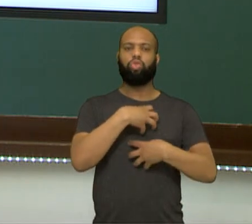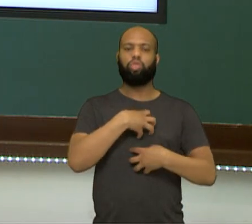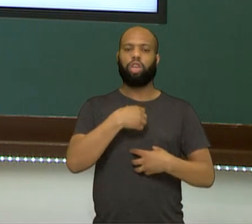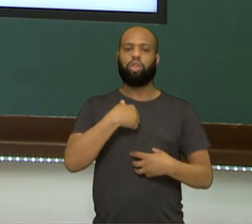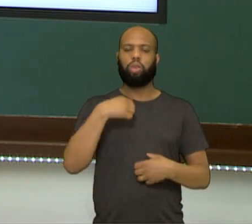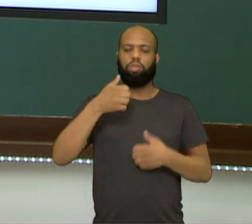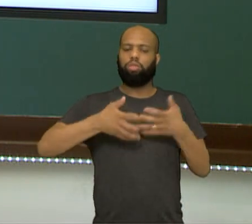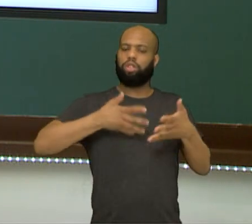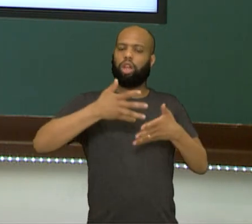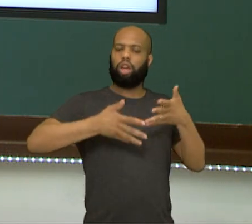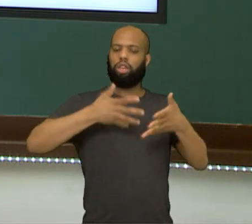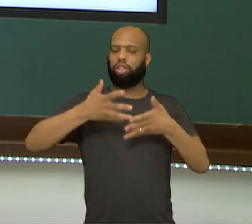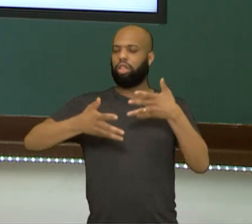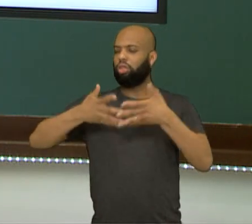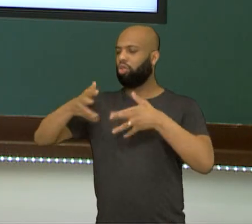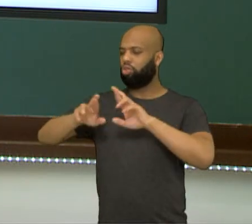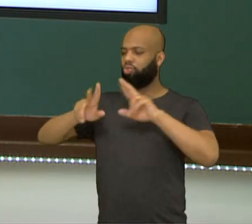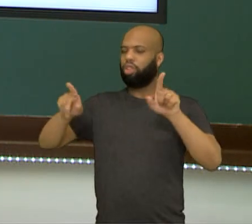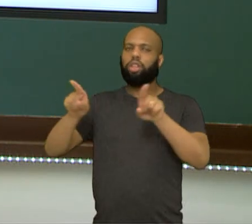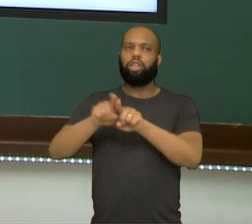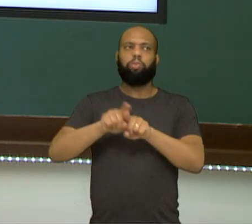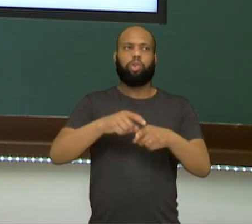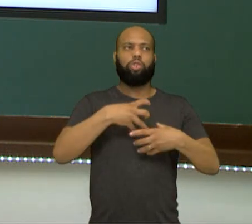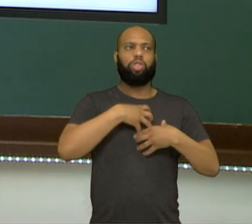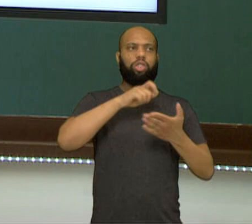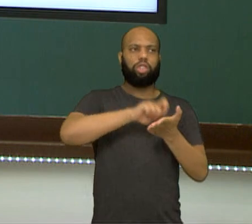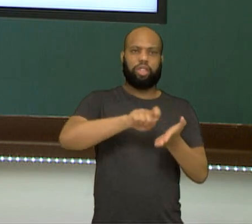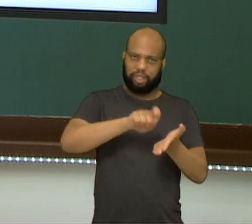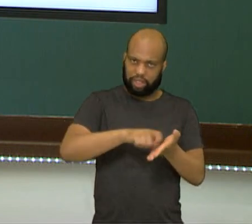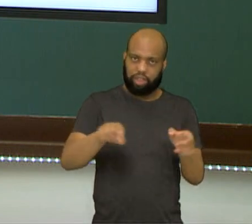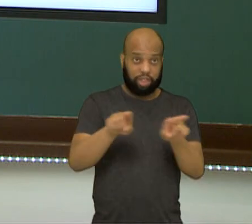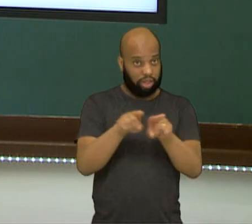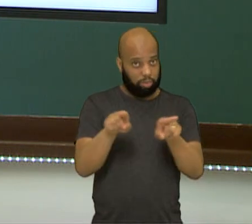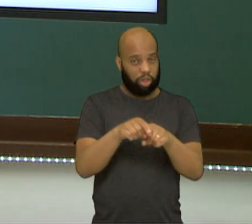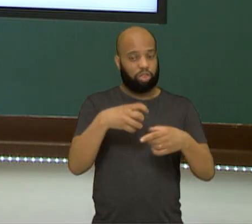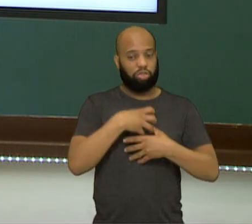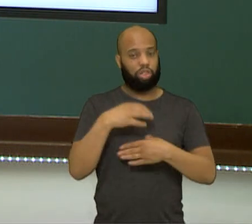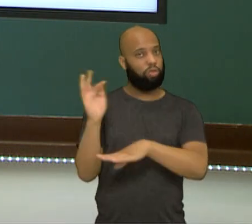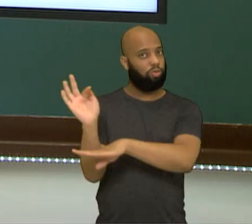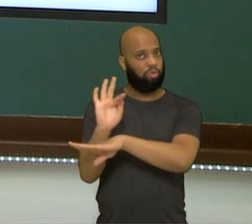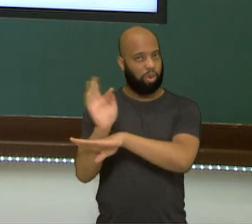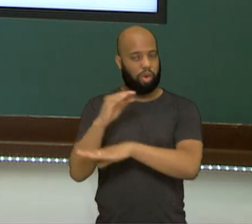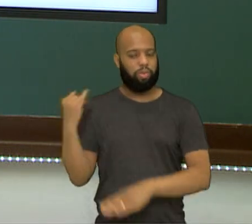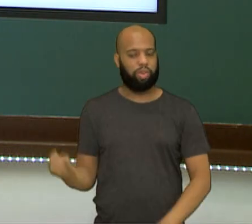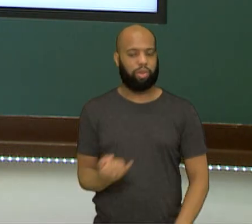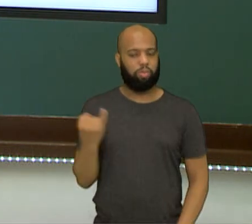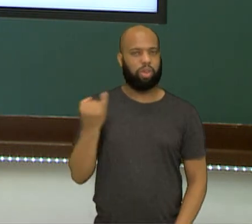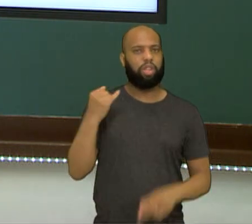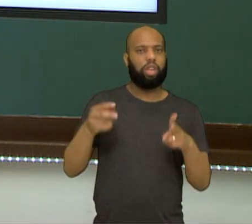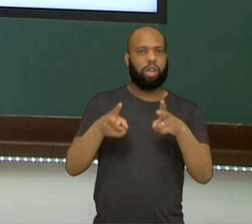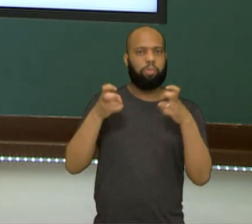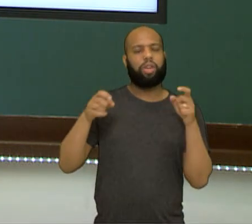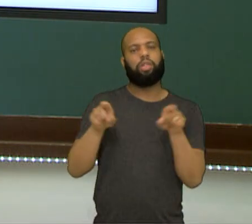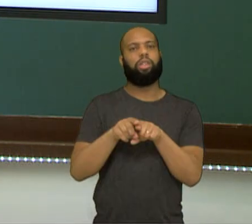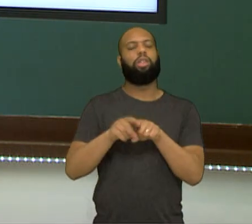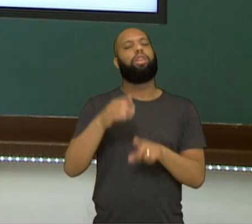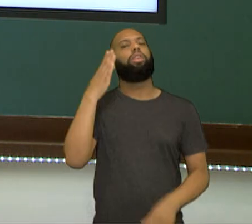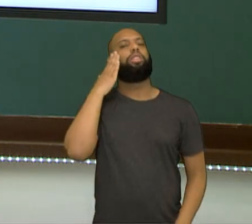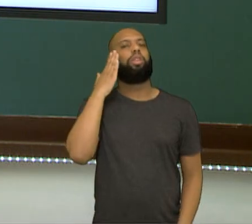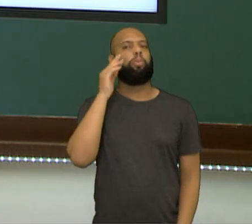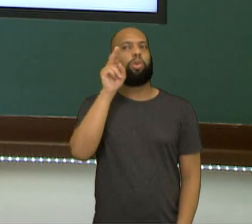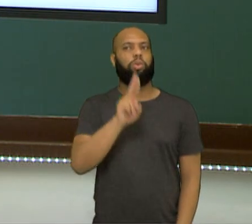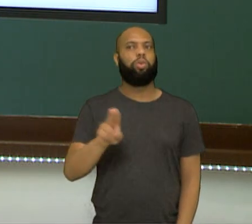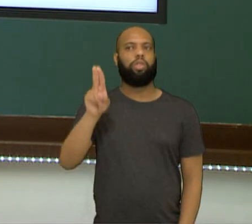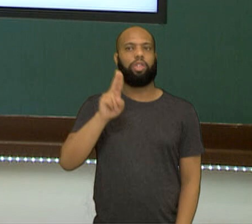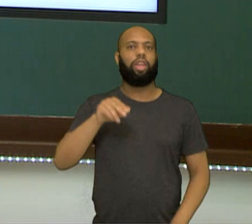fala diferente, na minha escrita também. Isso nós temos que perceber, nós temos que saber utilizar, então, de